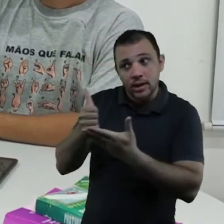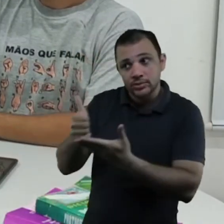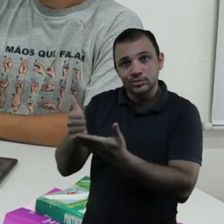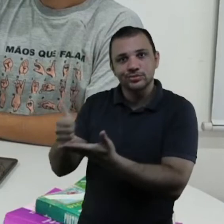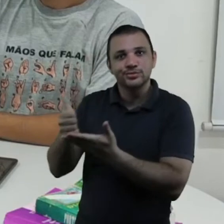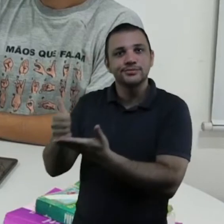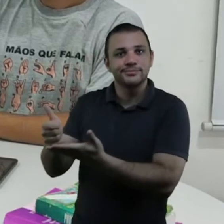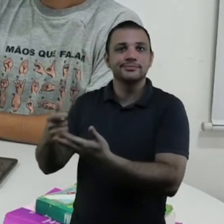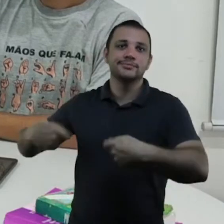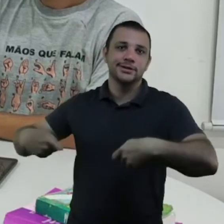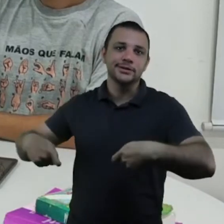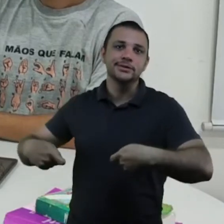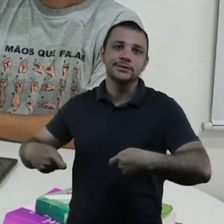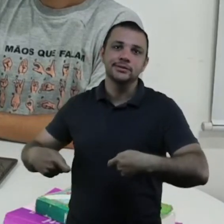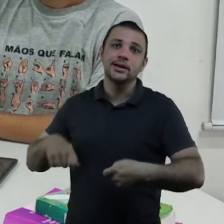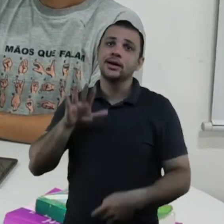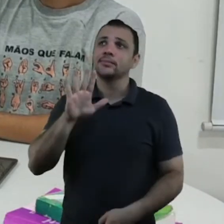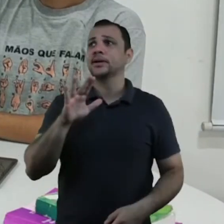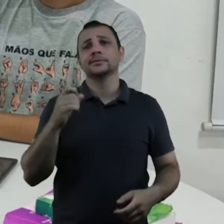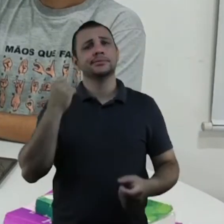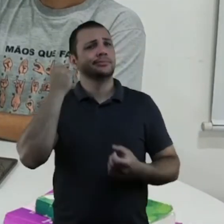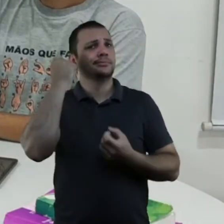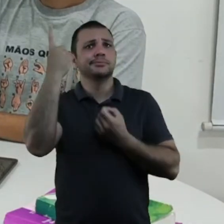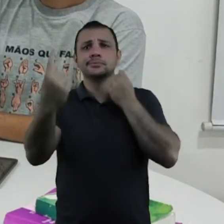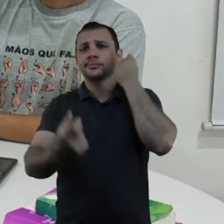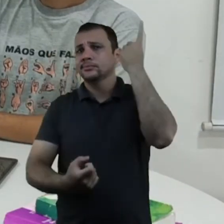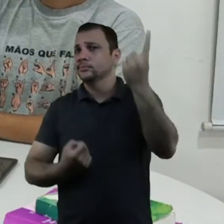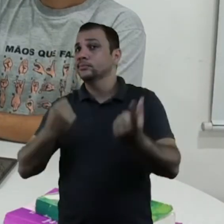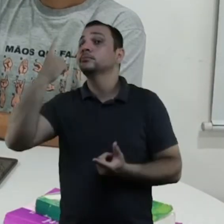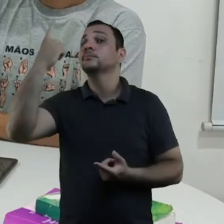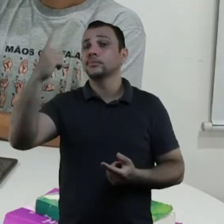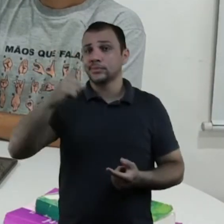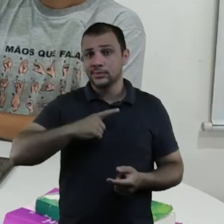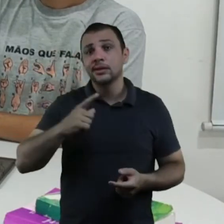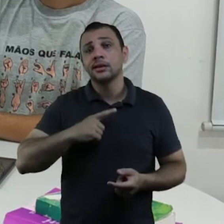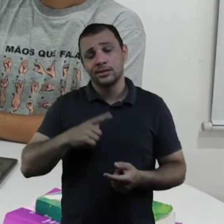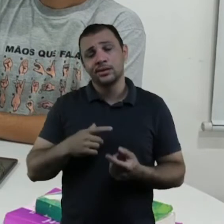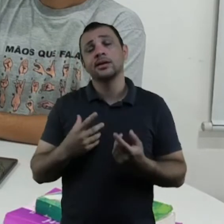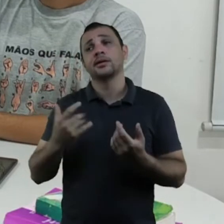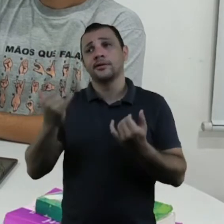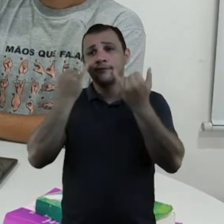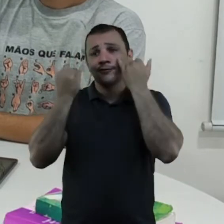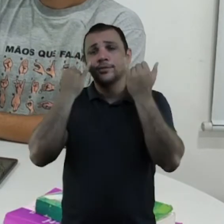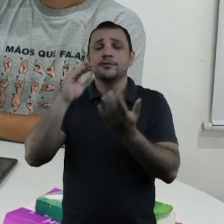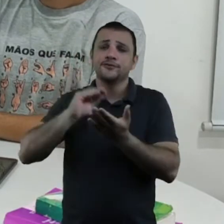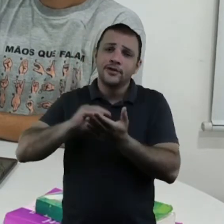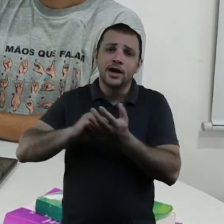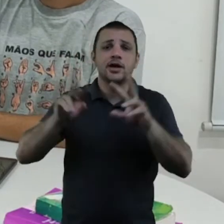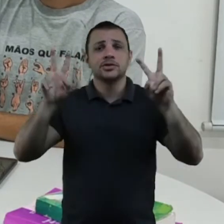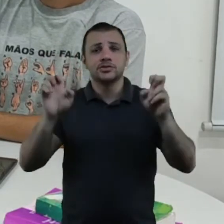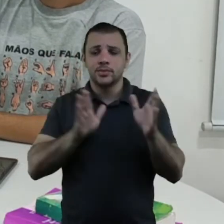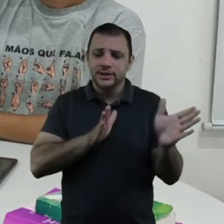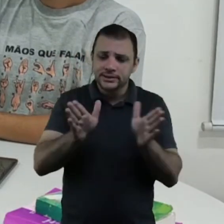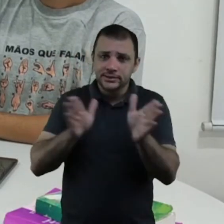do lado dela para isso. Isso que eu estou falando é uma situação extrema. A gente, hoje em dia, ainda encontra muita